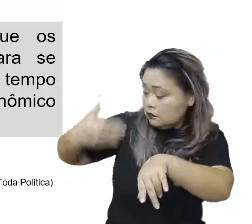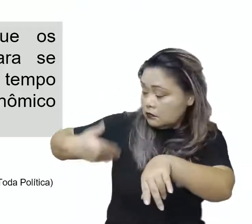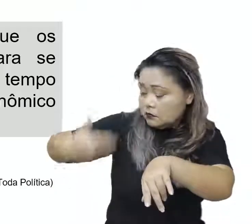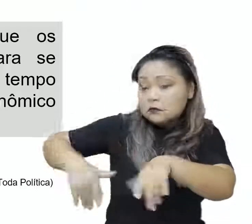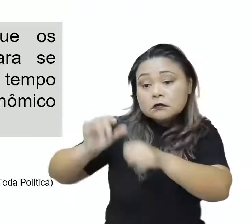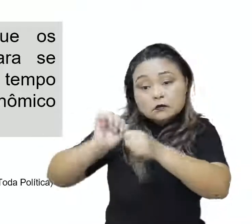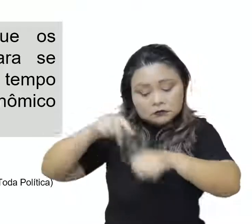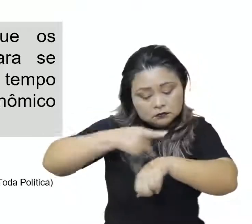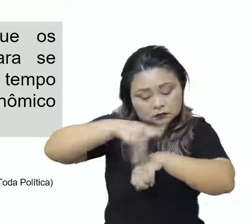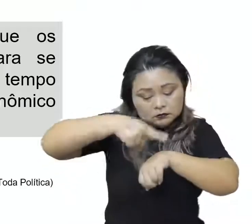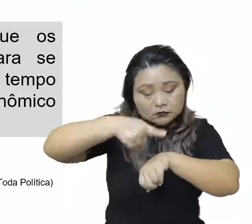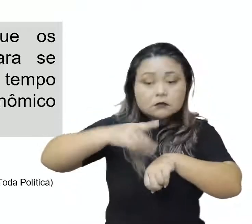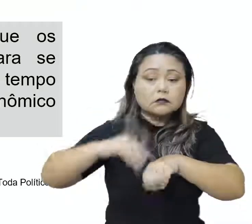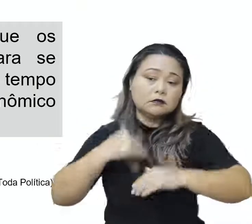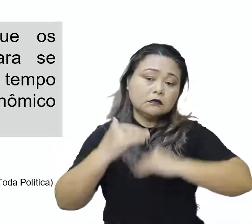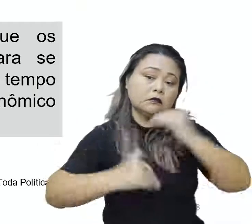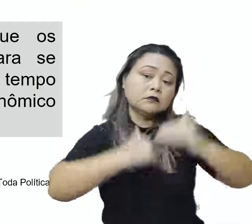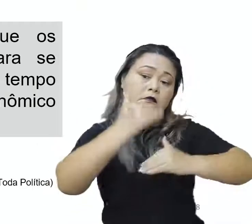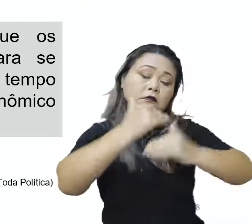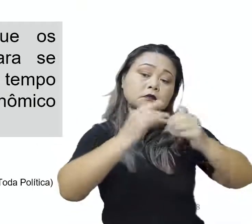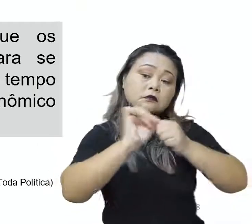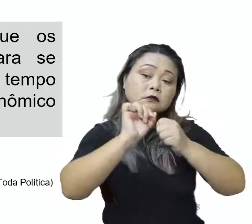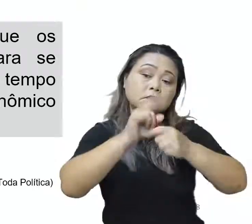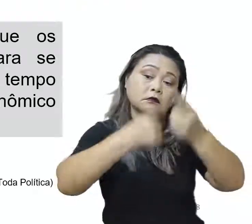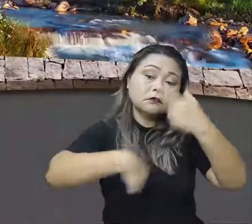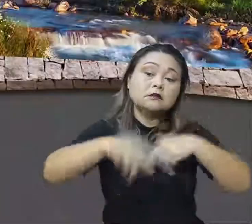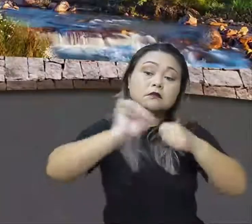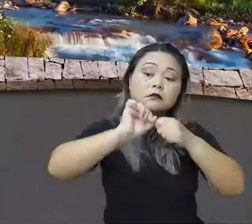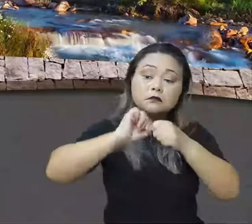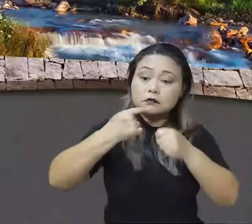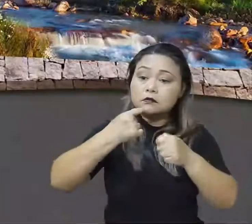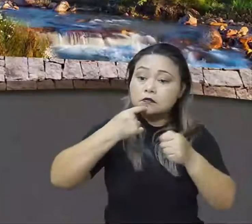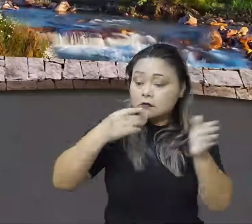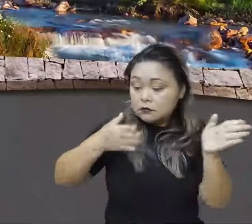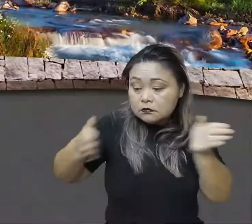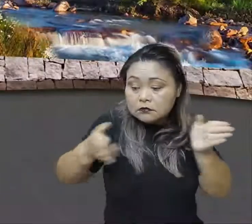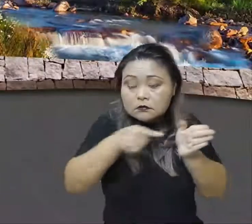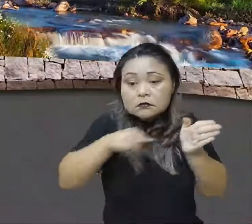crescimento econômico mais rápido nos últimos anos. Era.